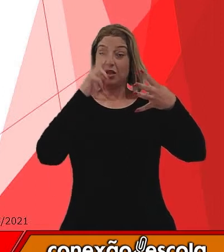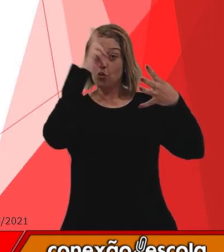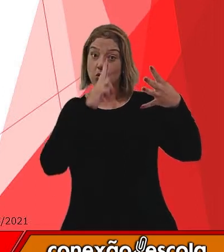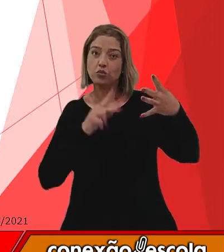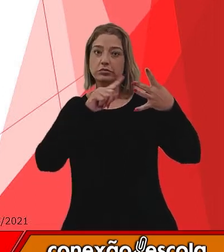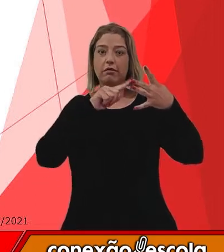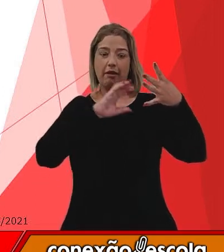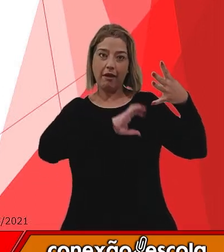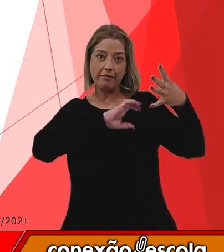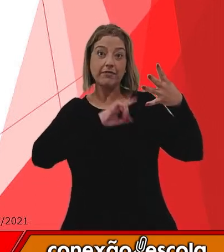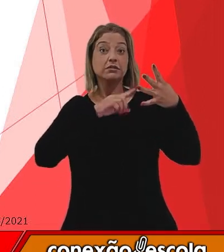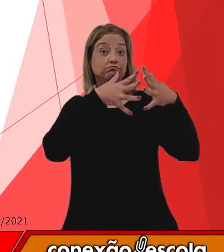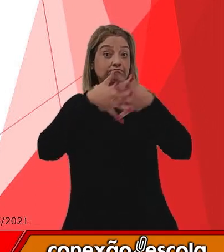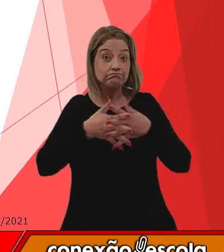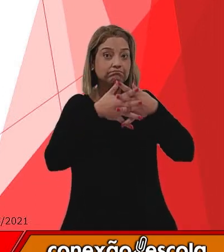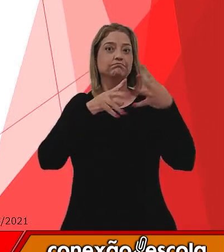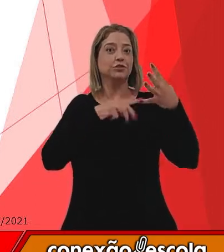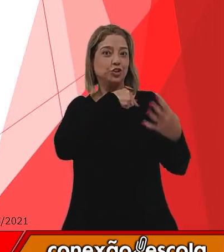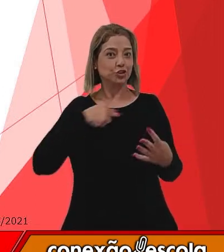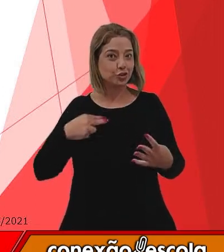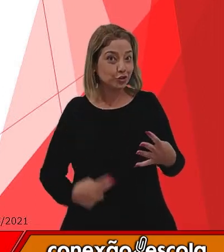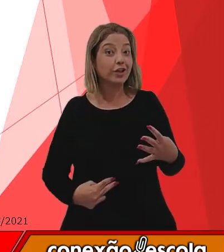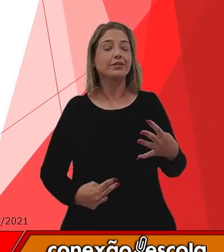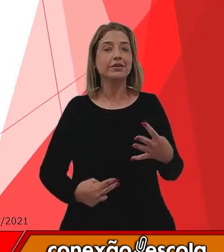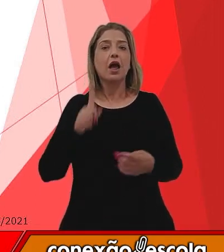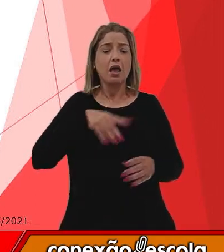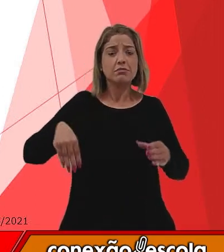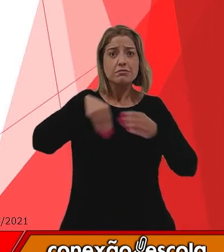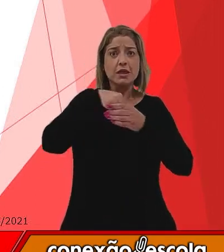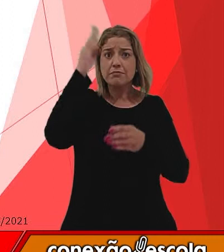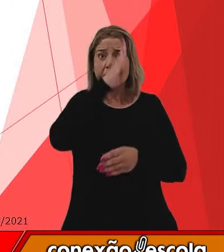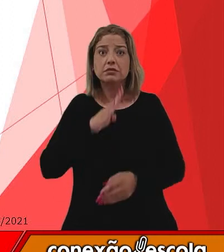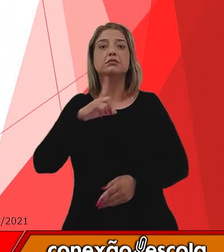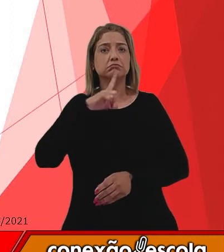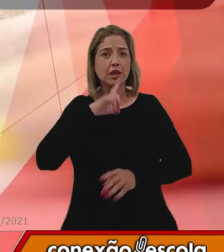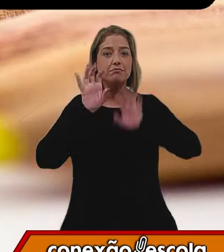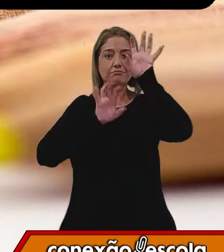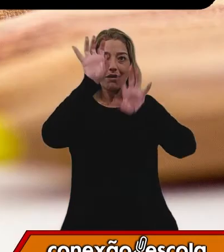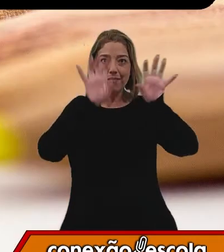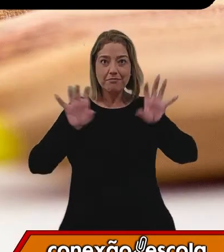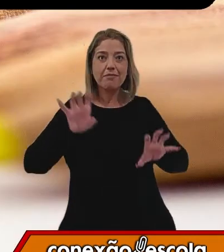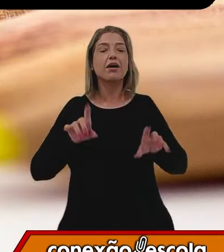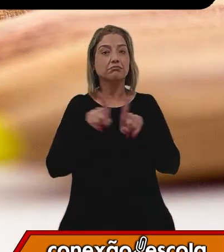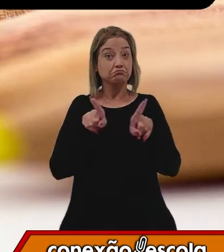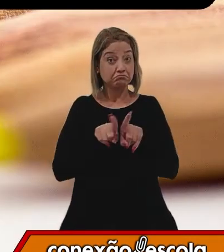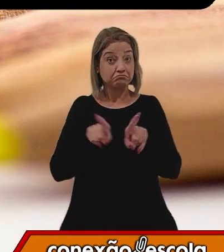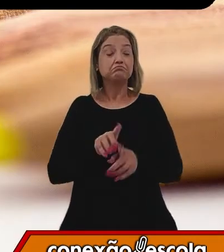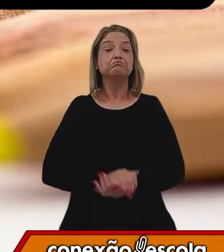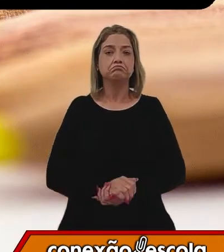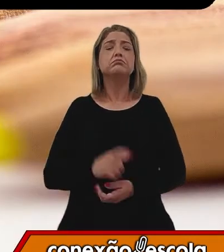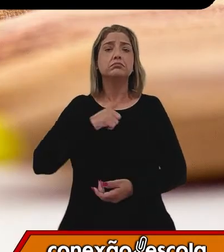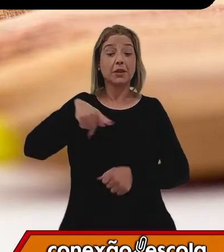Canadá, Estados Unidos e China. E dentro do Brasil também há uma divisão territorial. O